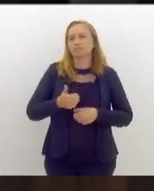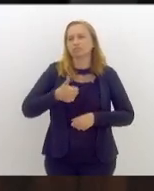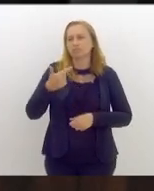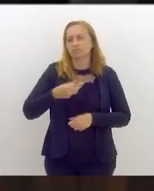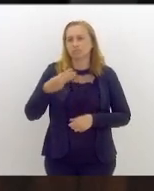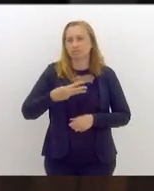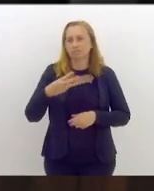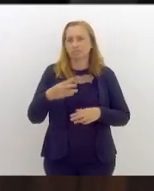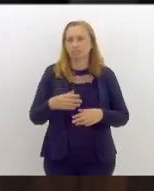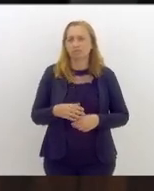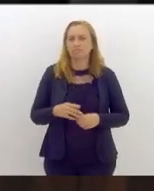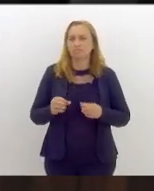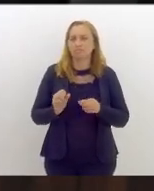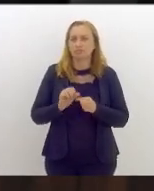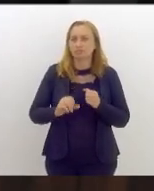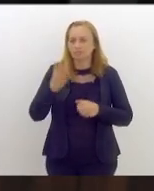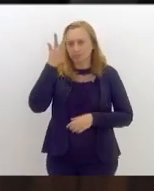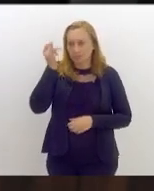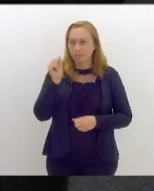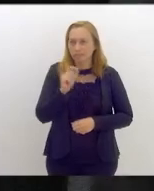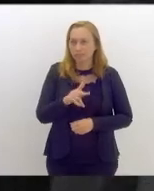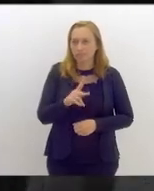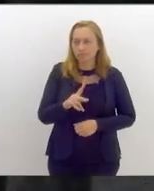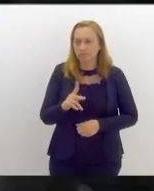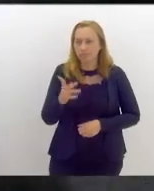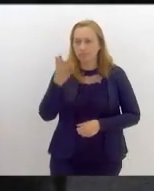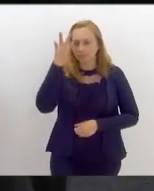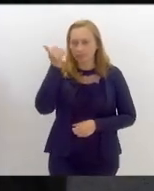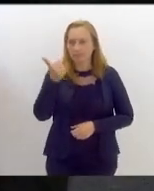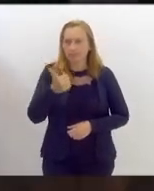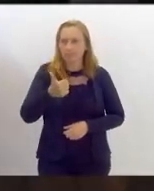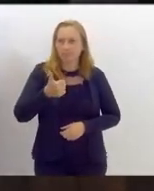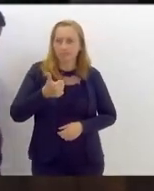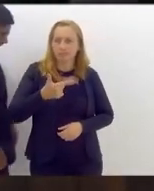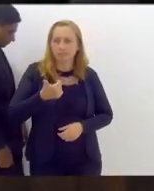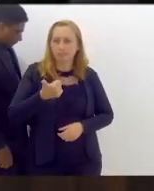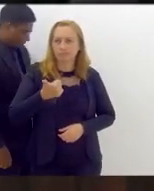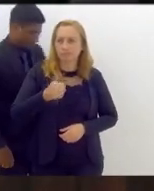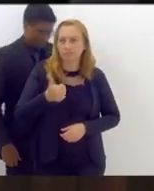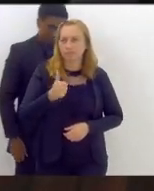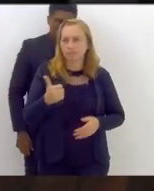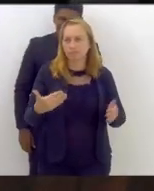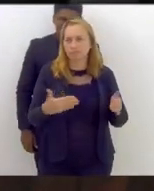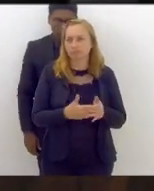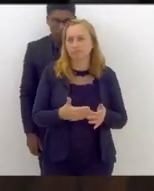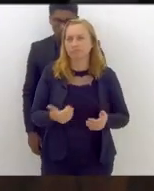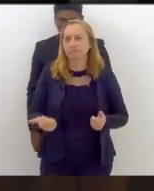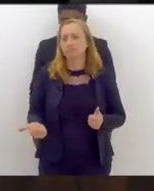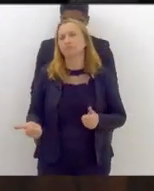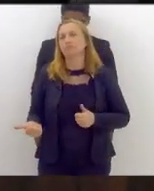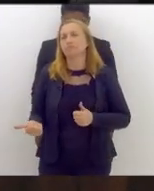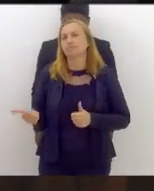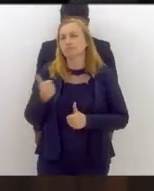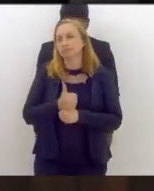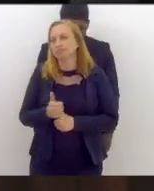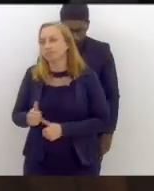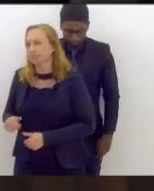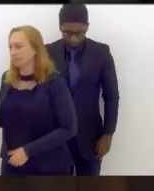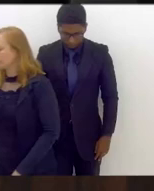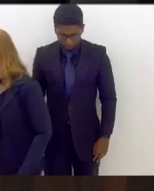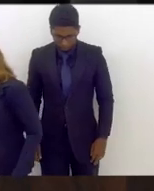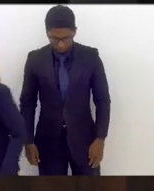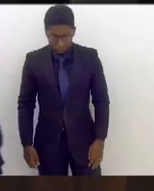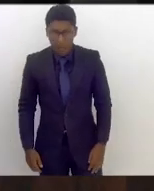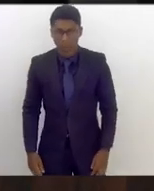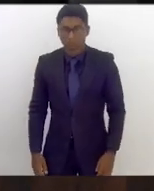amanhã ok então ficou combinado amanhã a sessão para as 12 horas 11 horas até 11 emendas e a sessão 12 horas